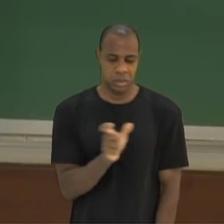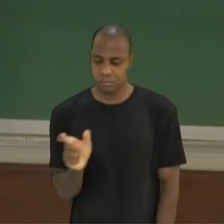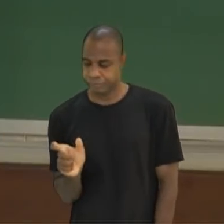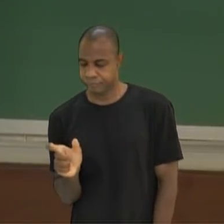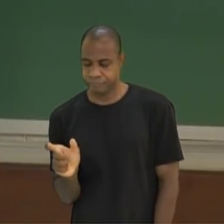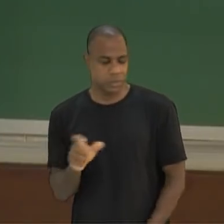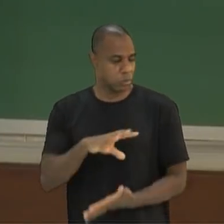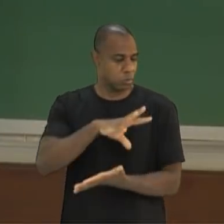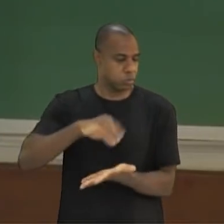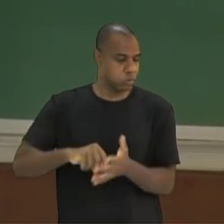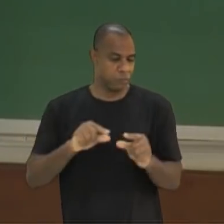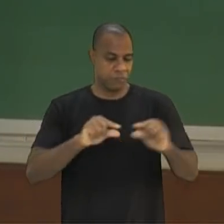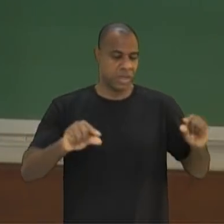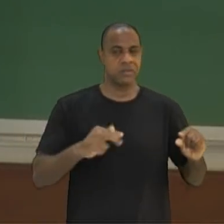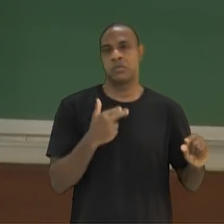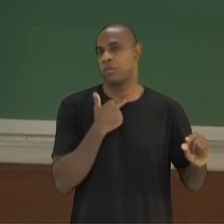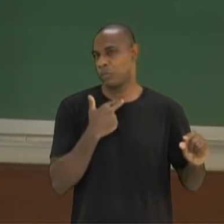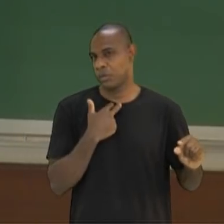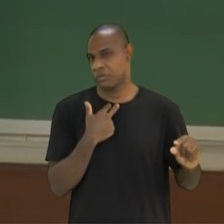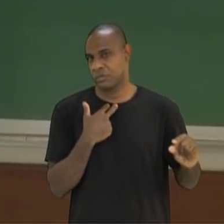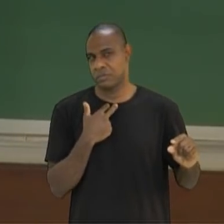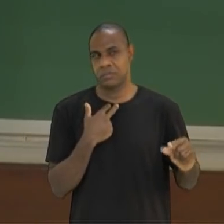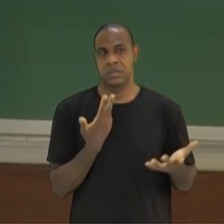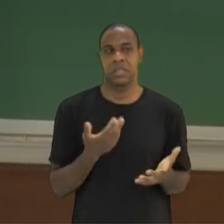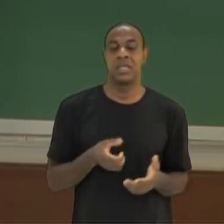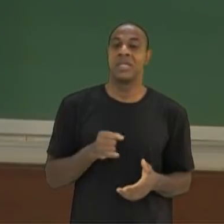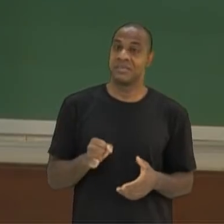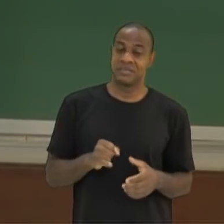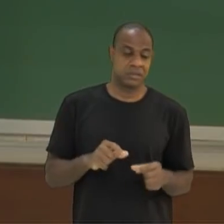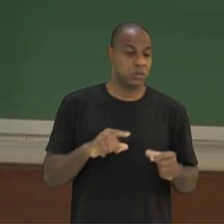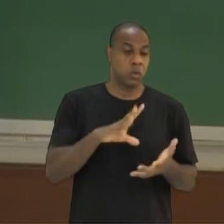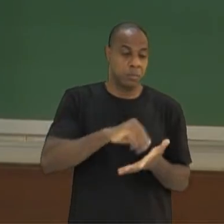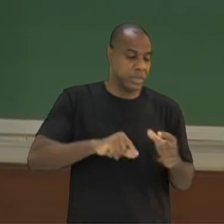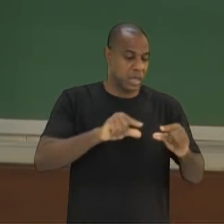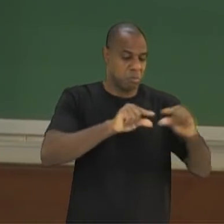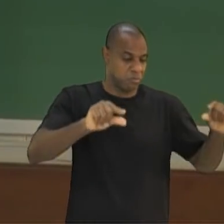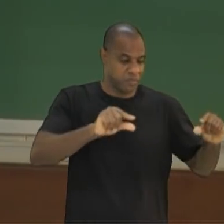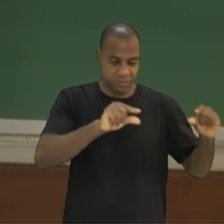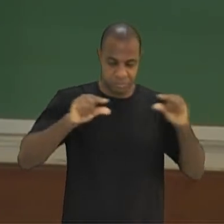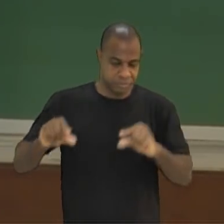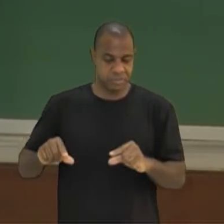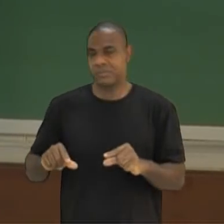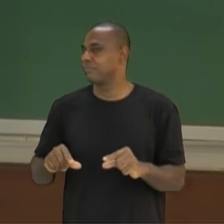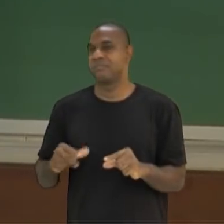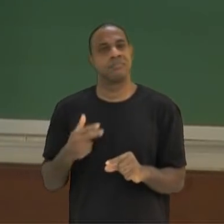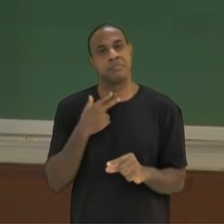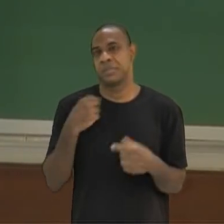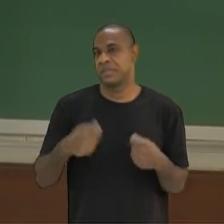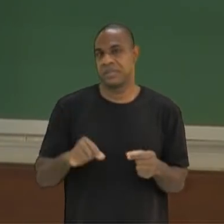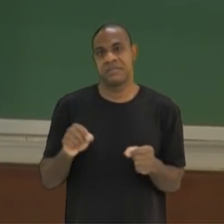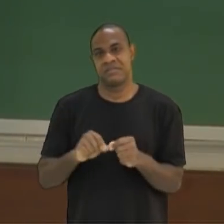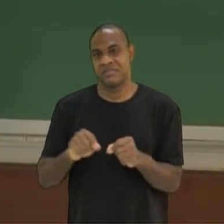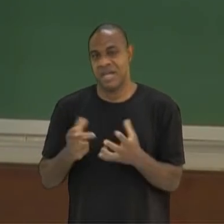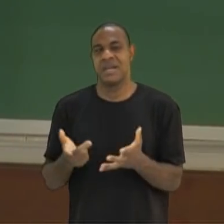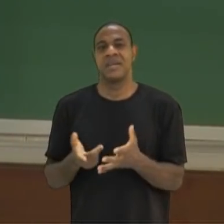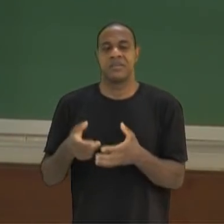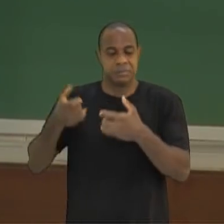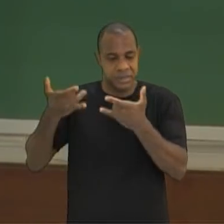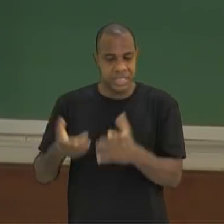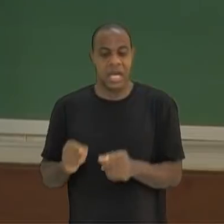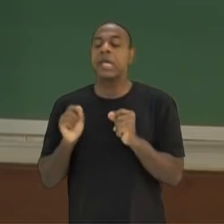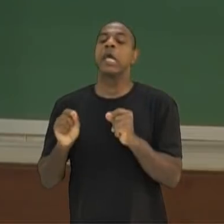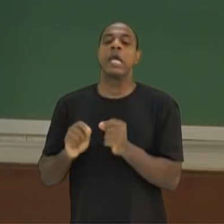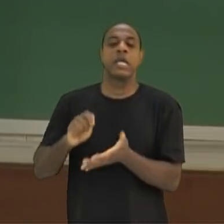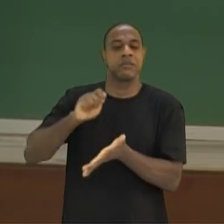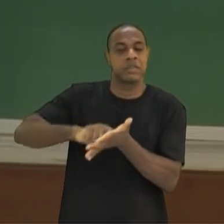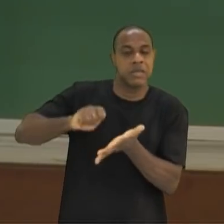fazer cópias de frases inteiras, porque se eu fizer isso eu vou ter que fazer a citação, vou ter que fazer a marcação entre aspas e citar o nome do autor